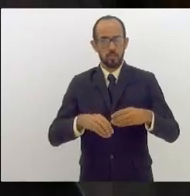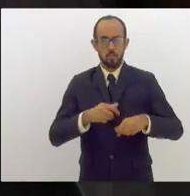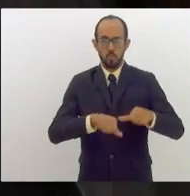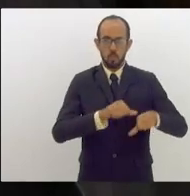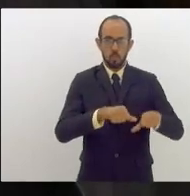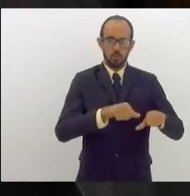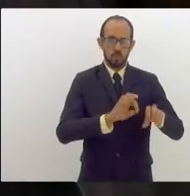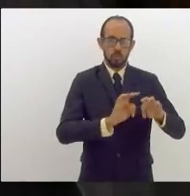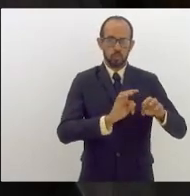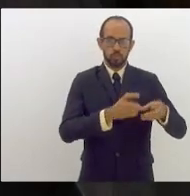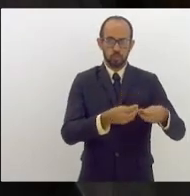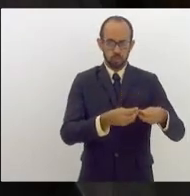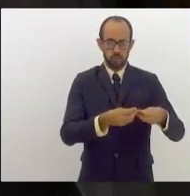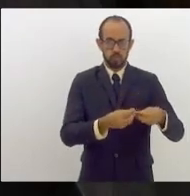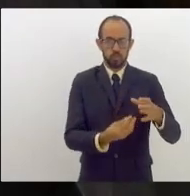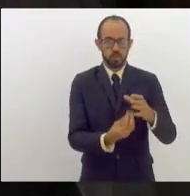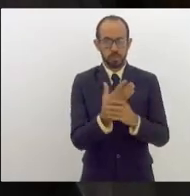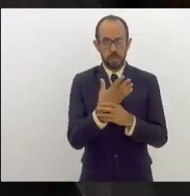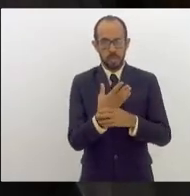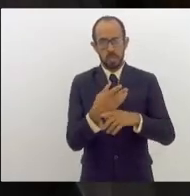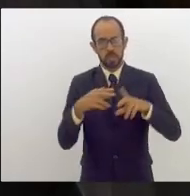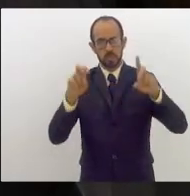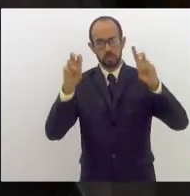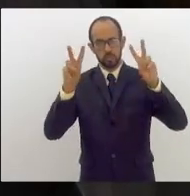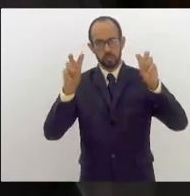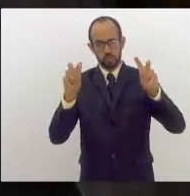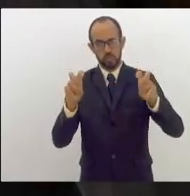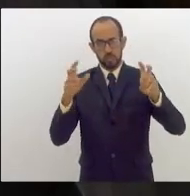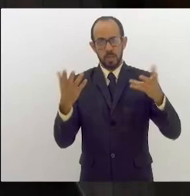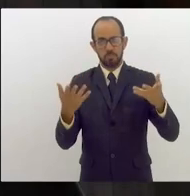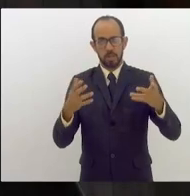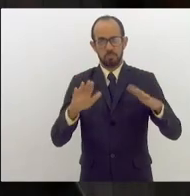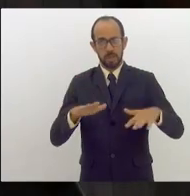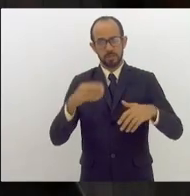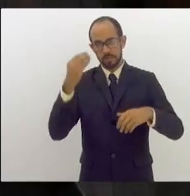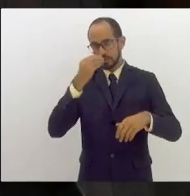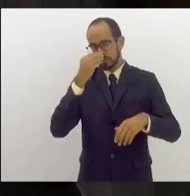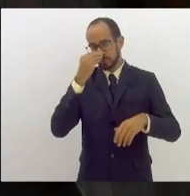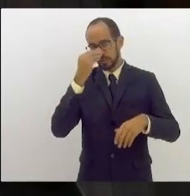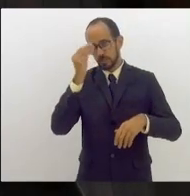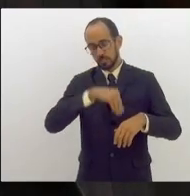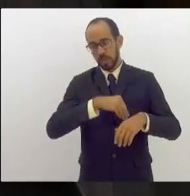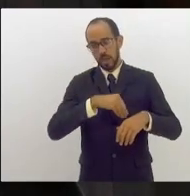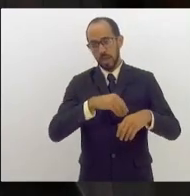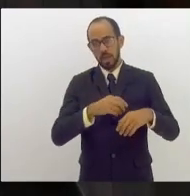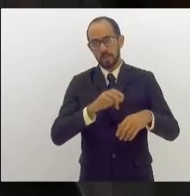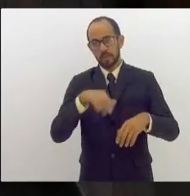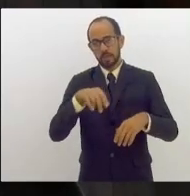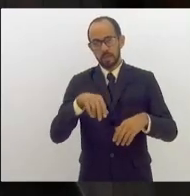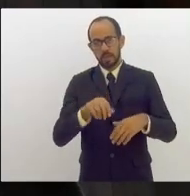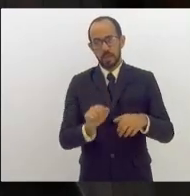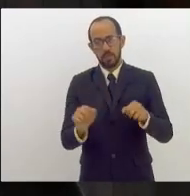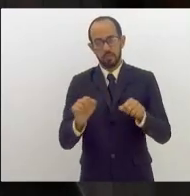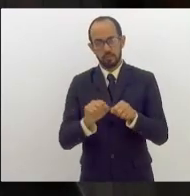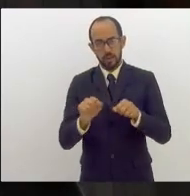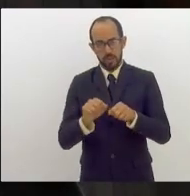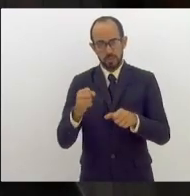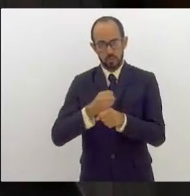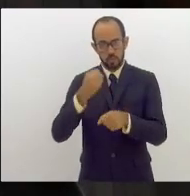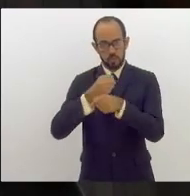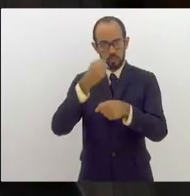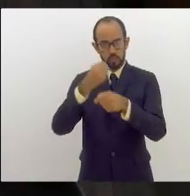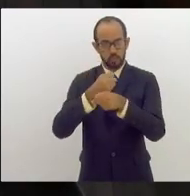sua própria narrativa mas esquecem de respeitar Quem produz esquecem de respeitar o que há de mais basilar